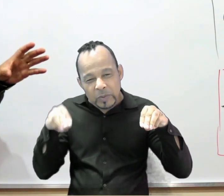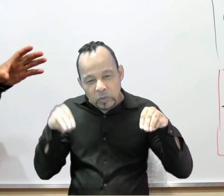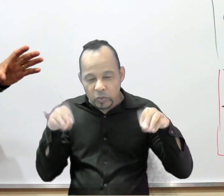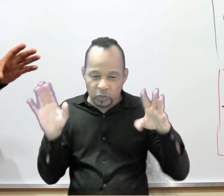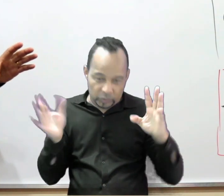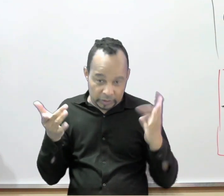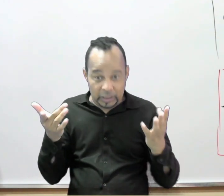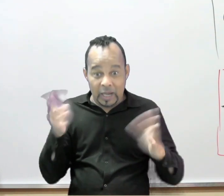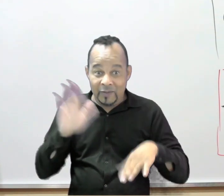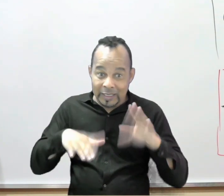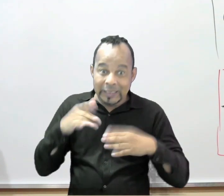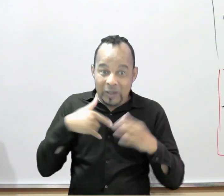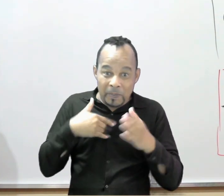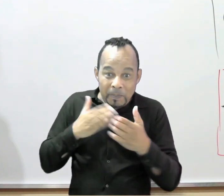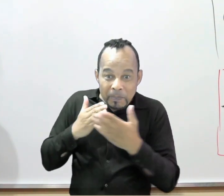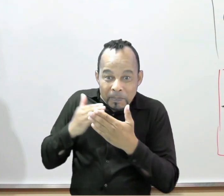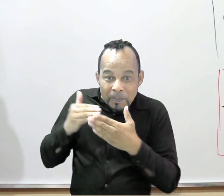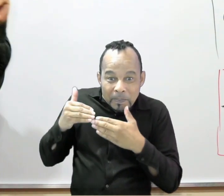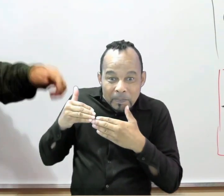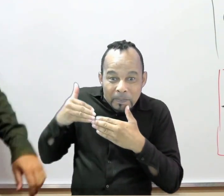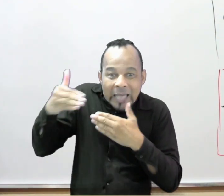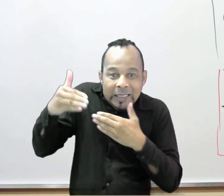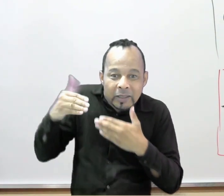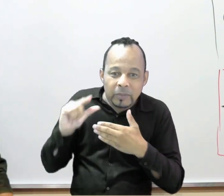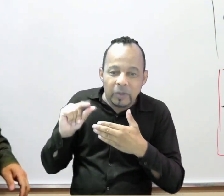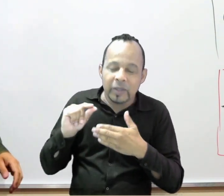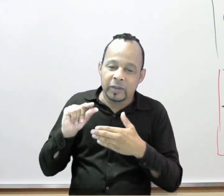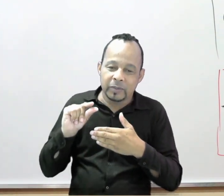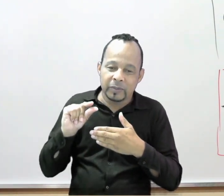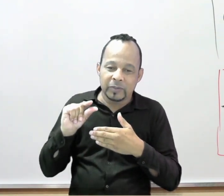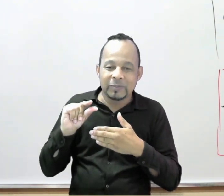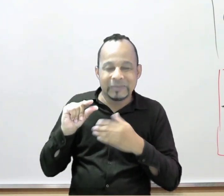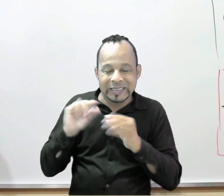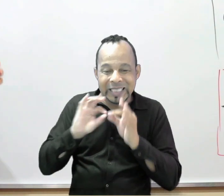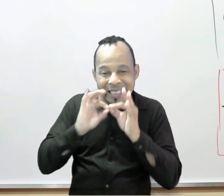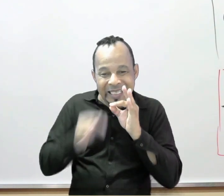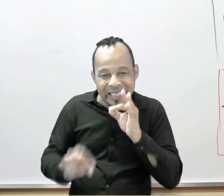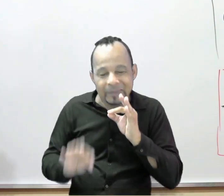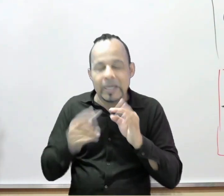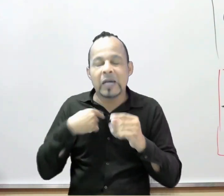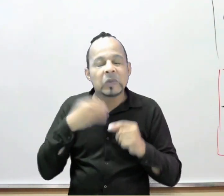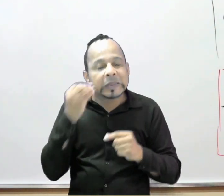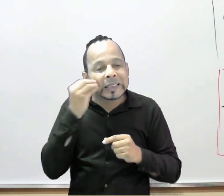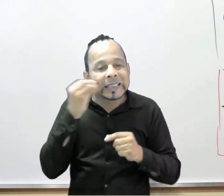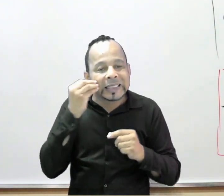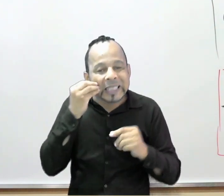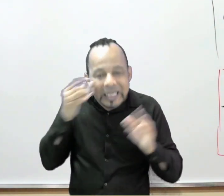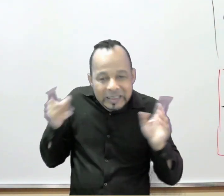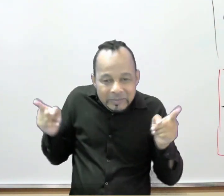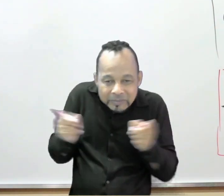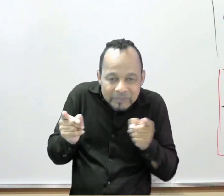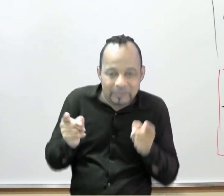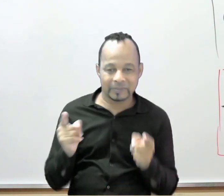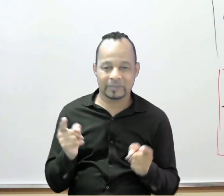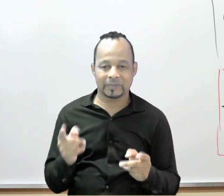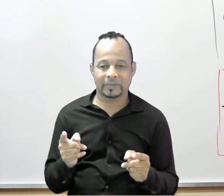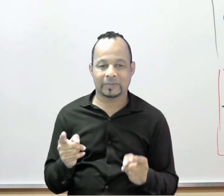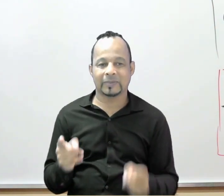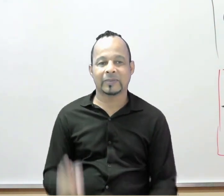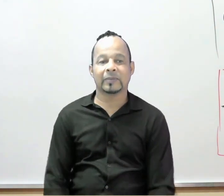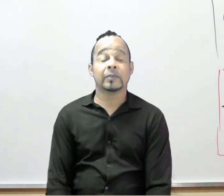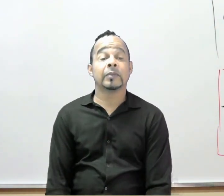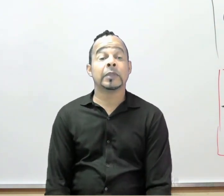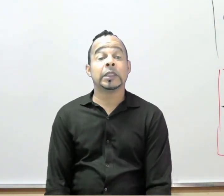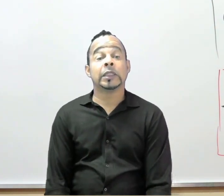vezes escapa um pouquinho, como vocês já devem ter visto no módulo 1, né? Fica um pouquinho maior, mas eu tento manter dentro desse